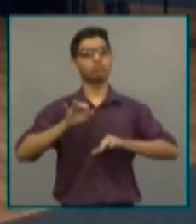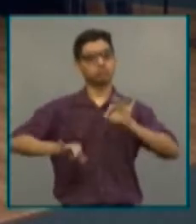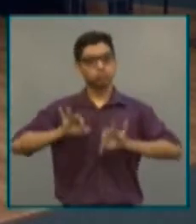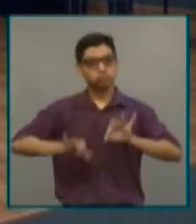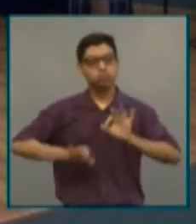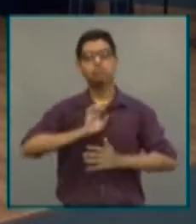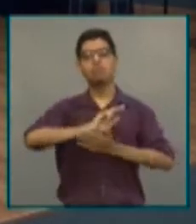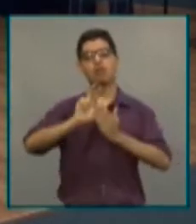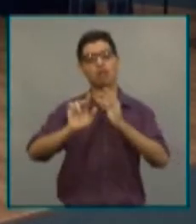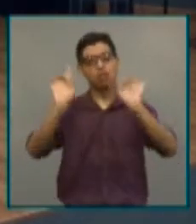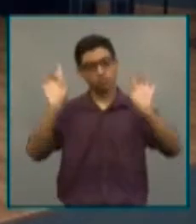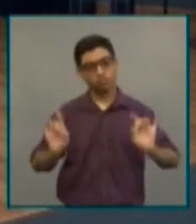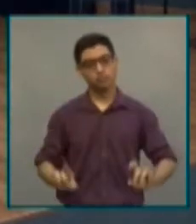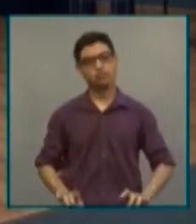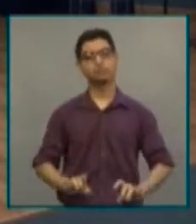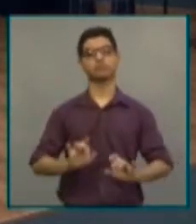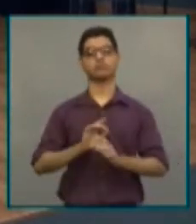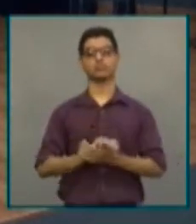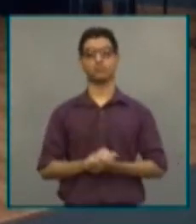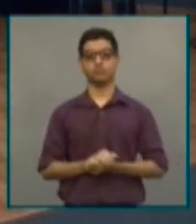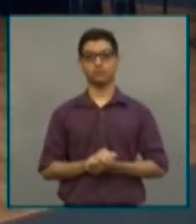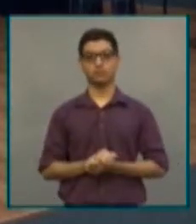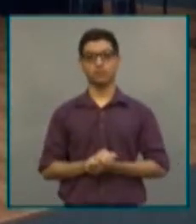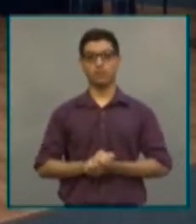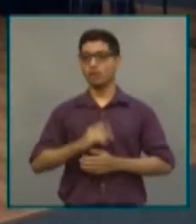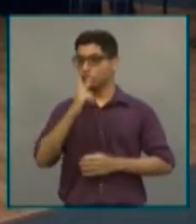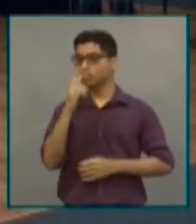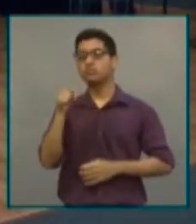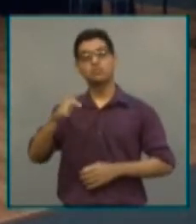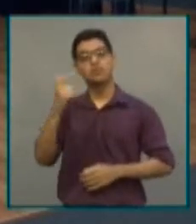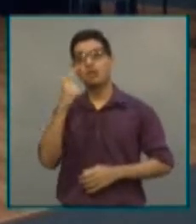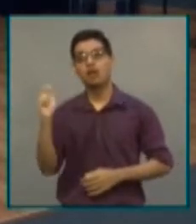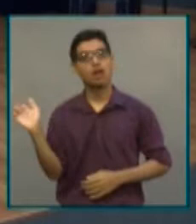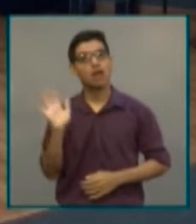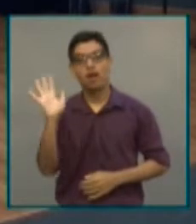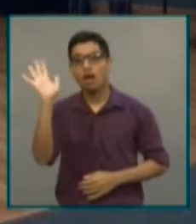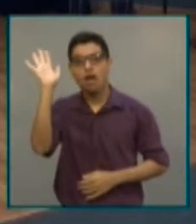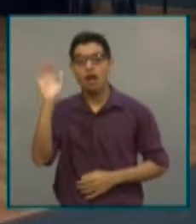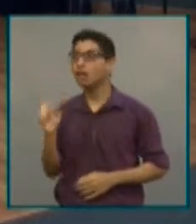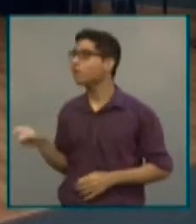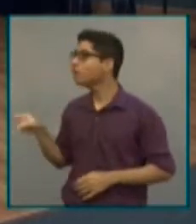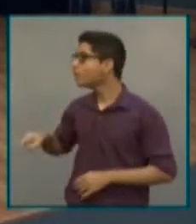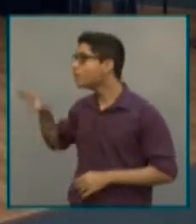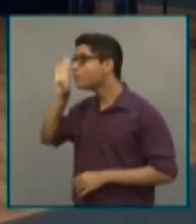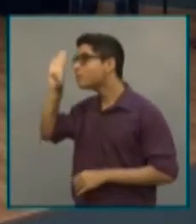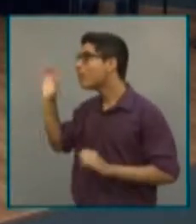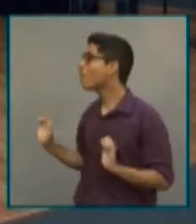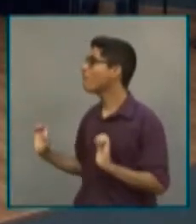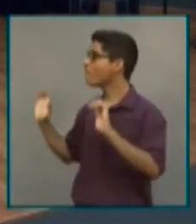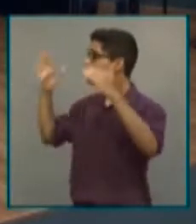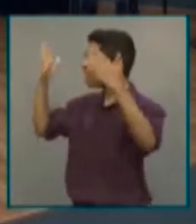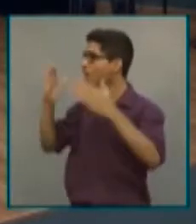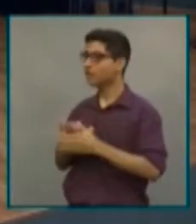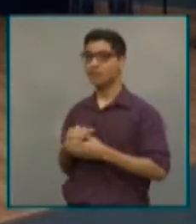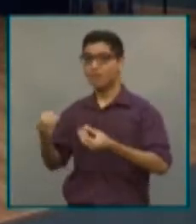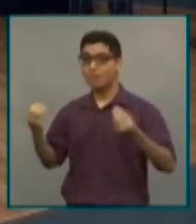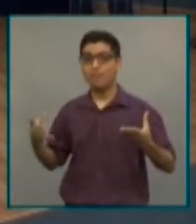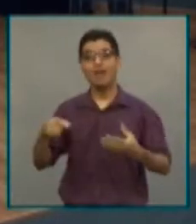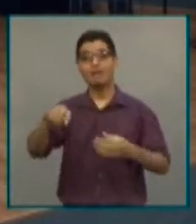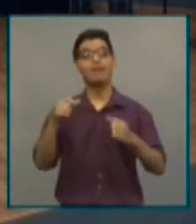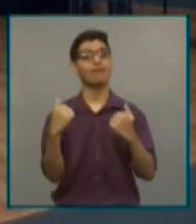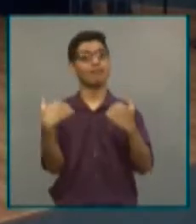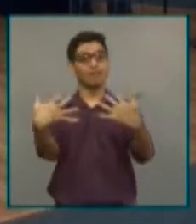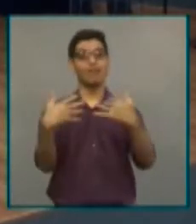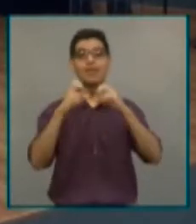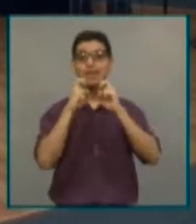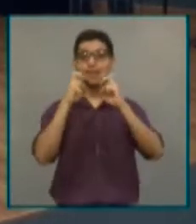custas processuais pelos olhos da cara. E os senhores fazendo festa. Festa de quê? Para que tanta gente gritando aqui? Vão tirar a